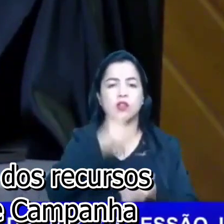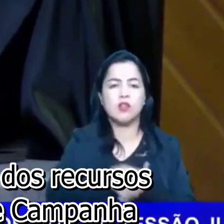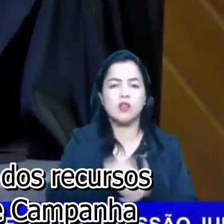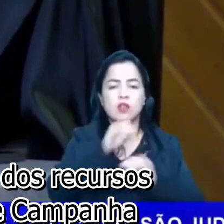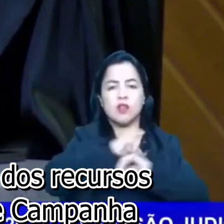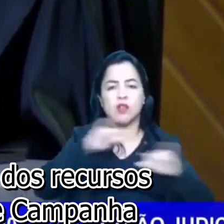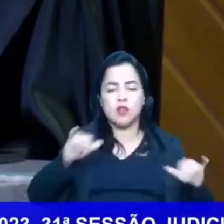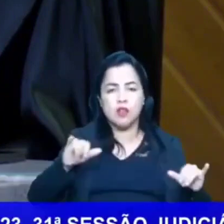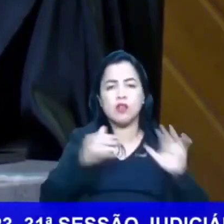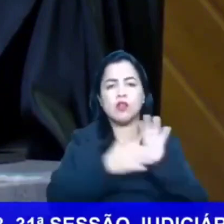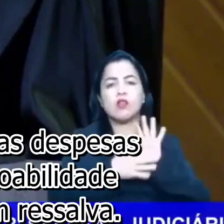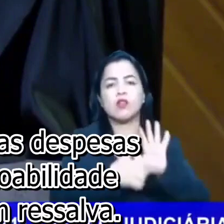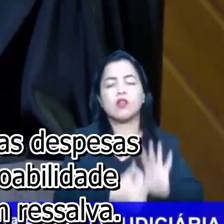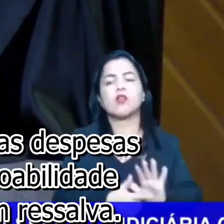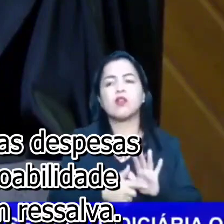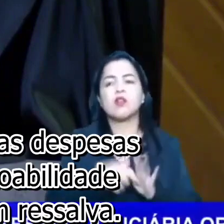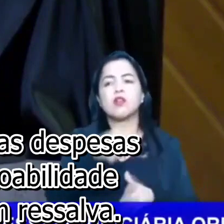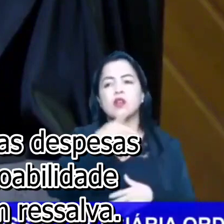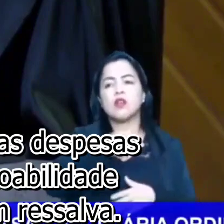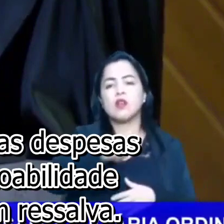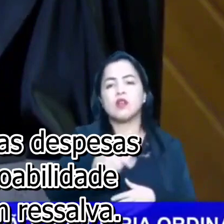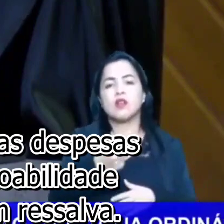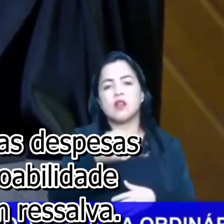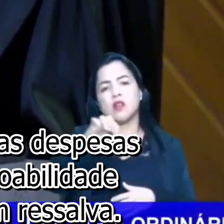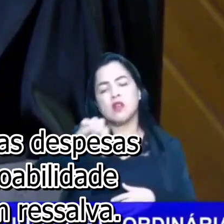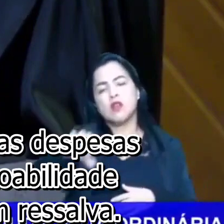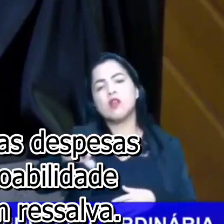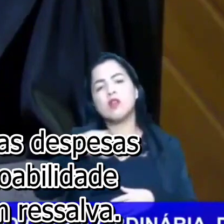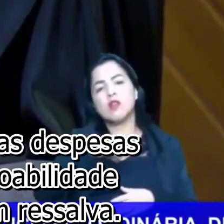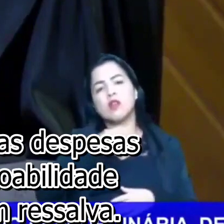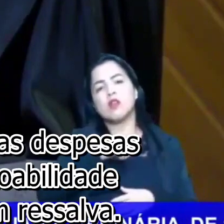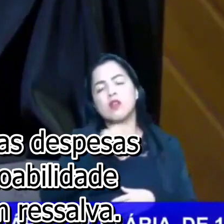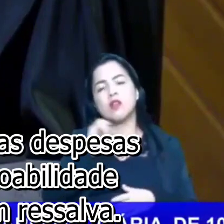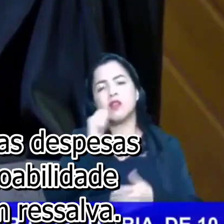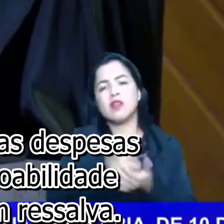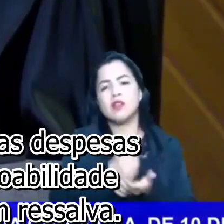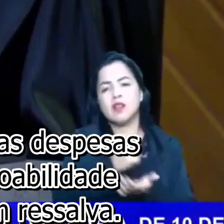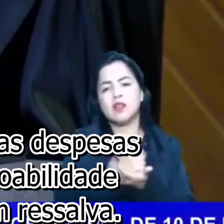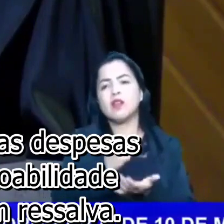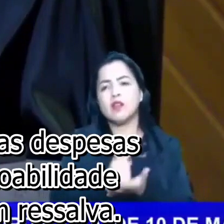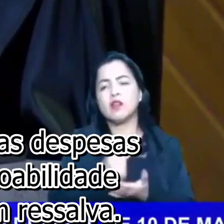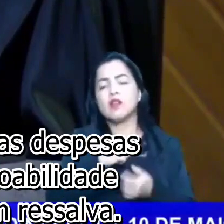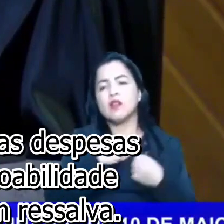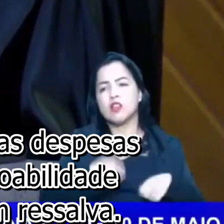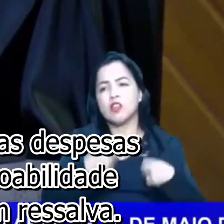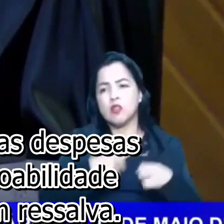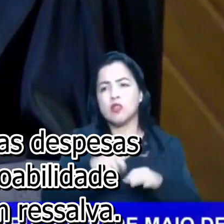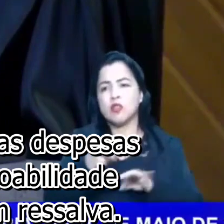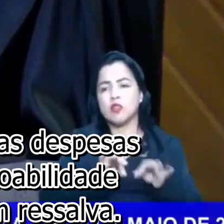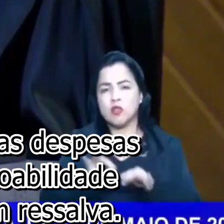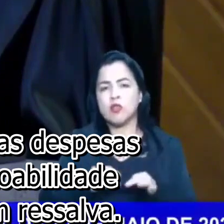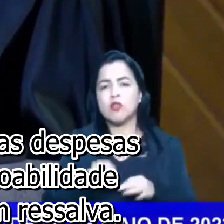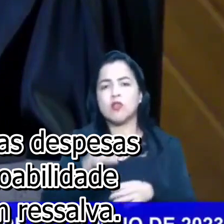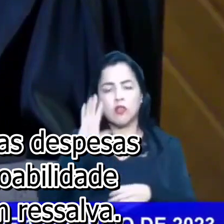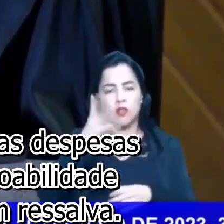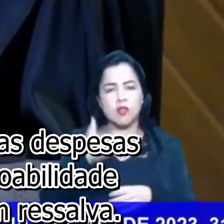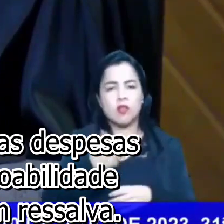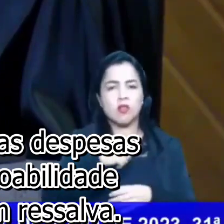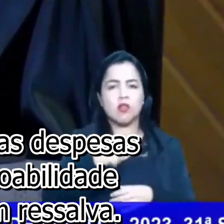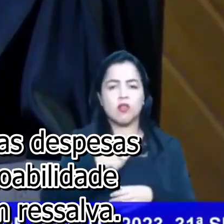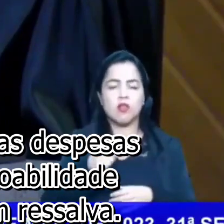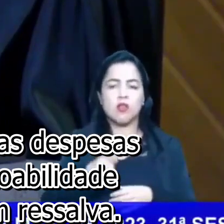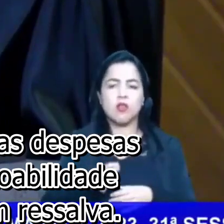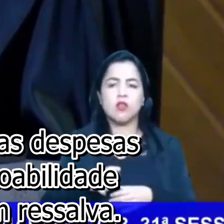Campanha representam apenas 7,9% do total das despesas contratadas, deve ser aplicado o princípio da razoabilidade e